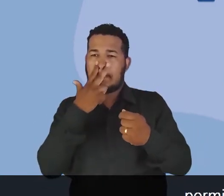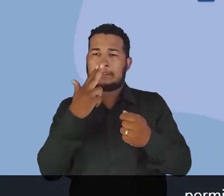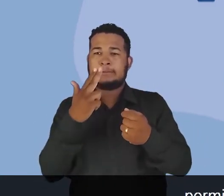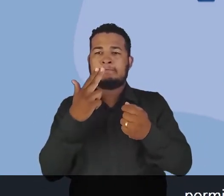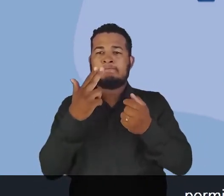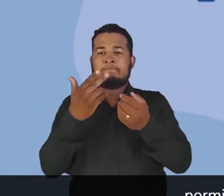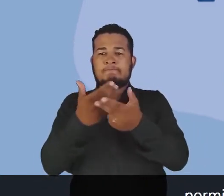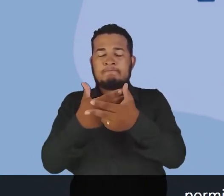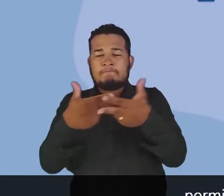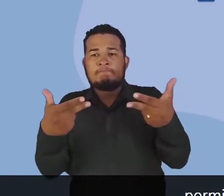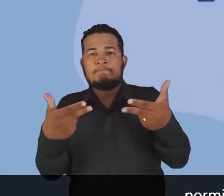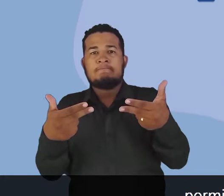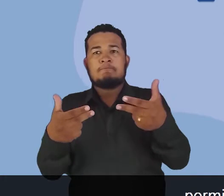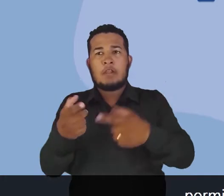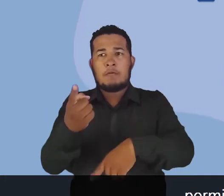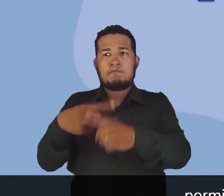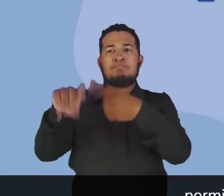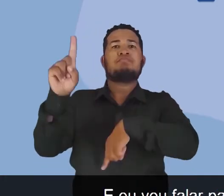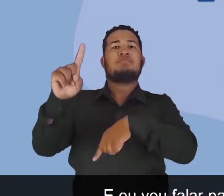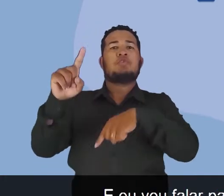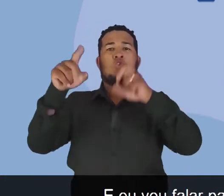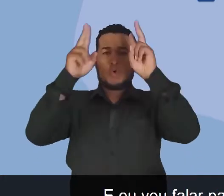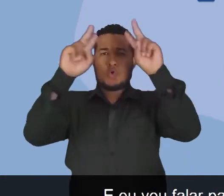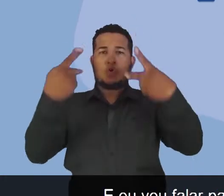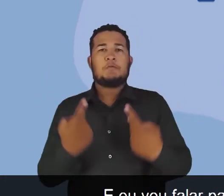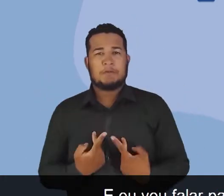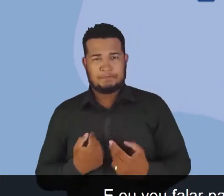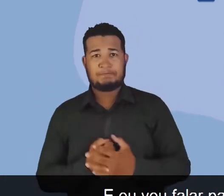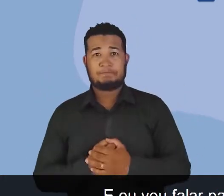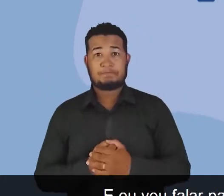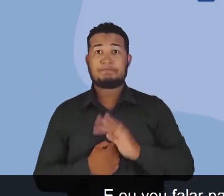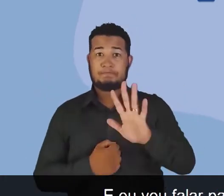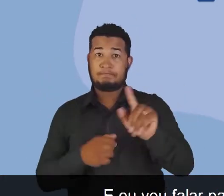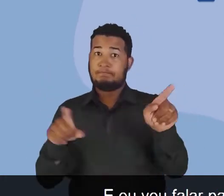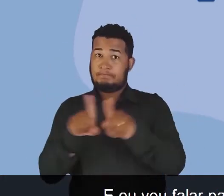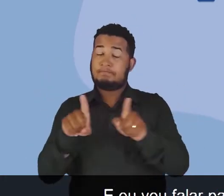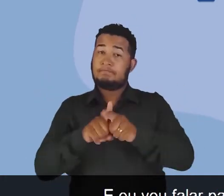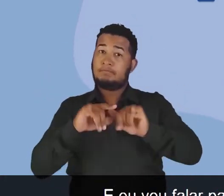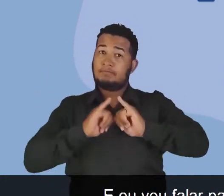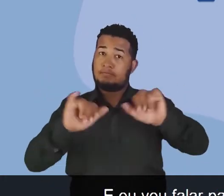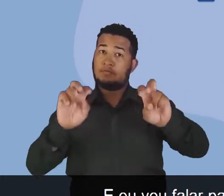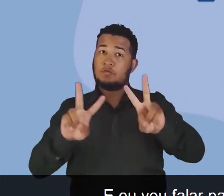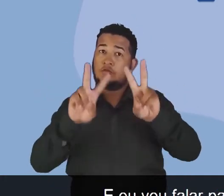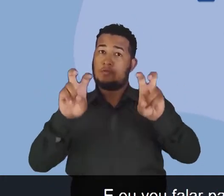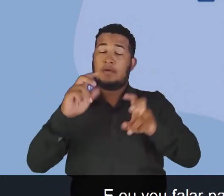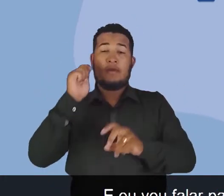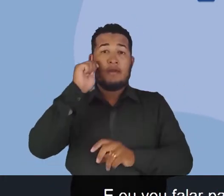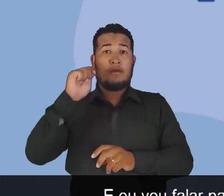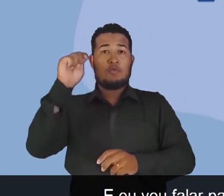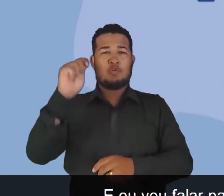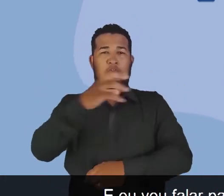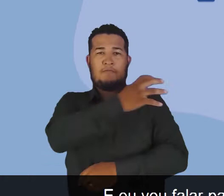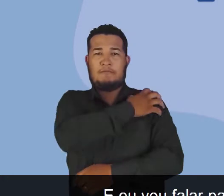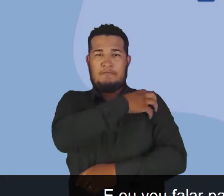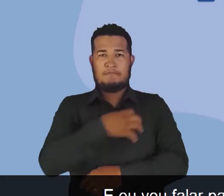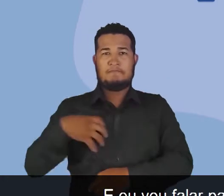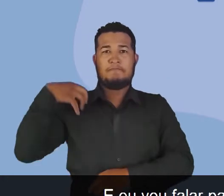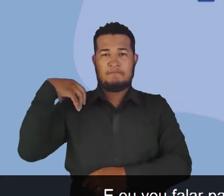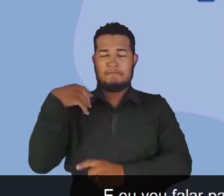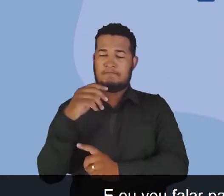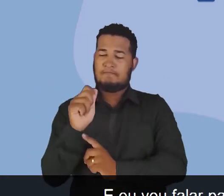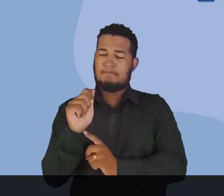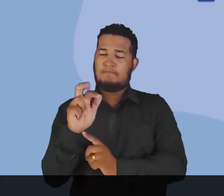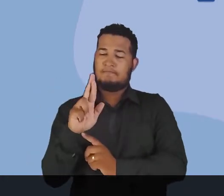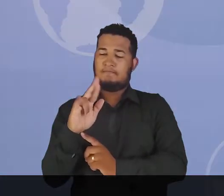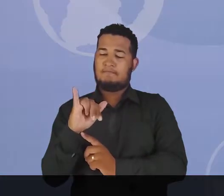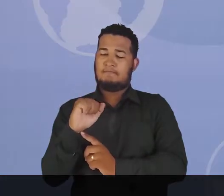e o desenvolvimento do ser humano. E eu vou falar para vocês de Aristóteles como um grande representante dessa